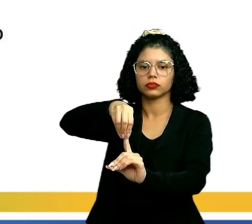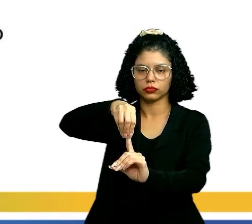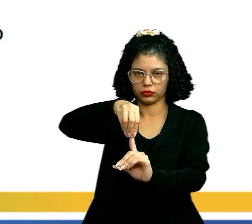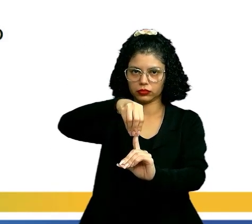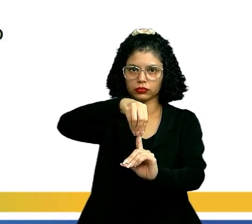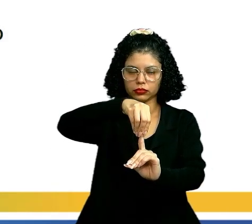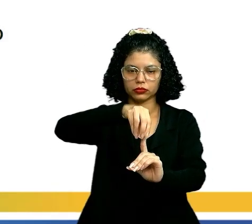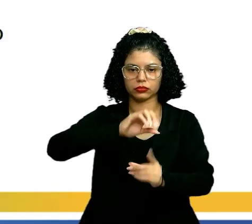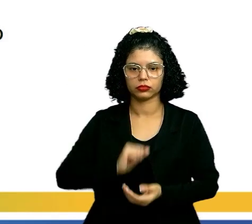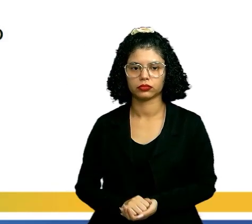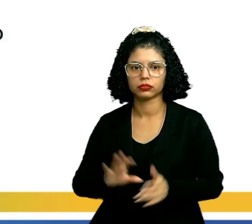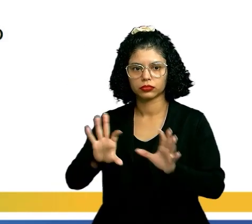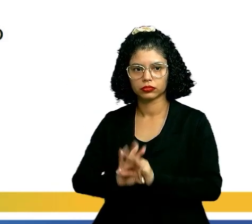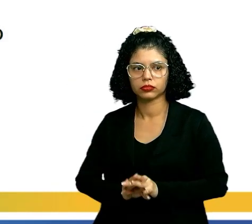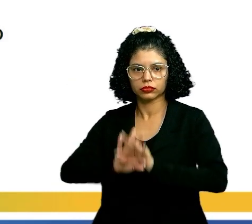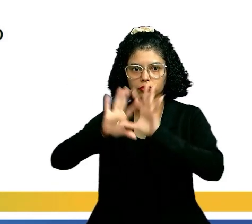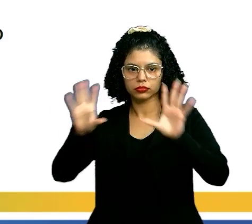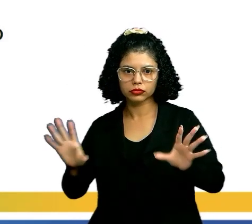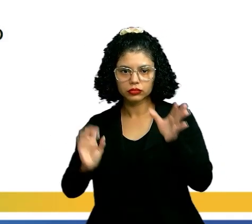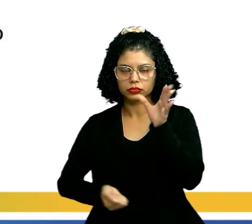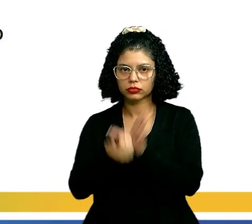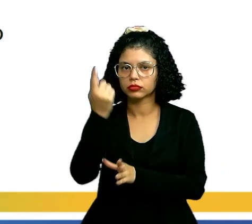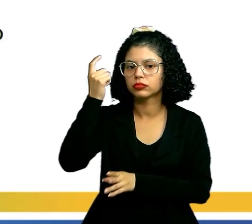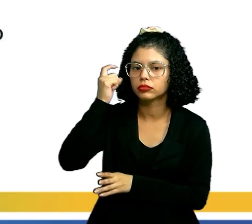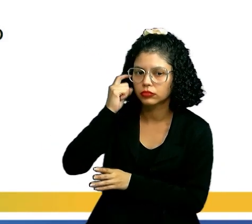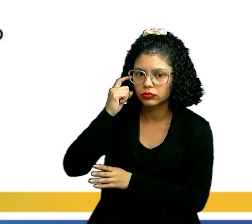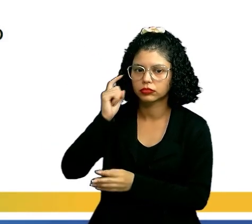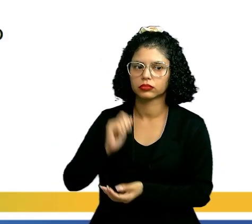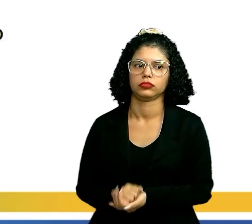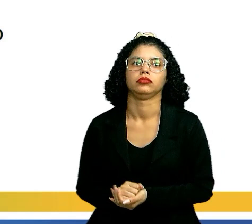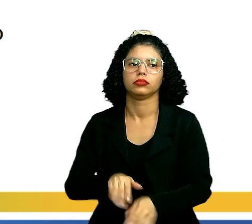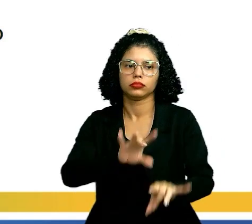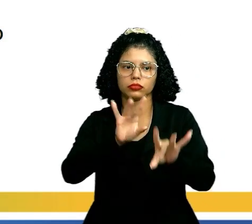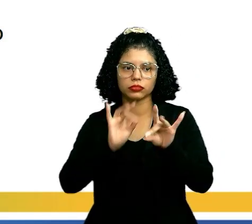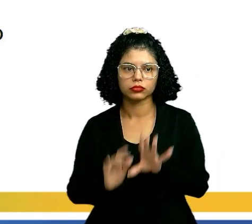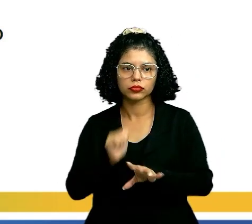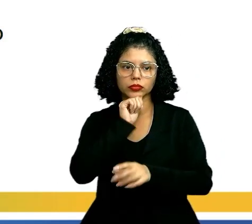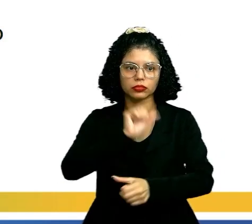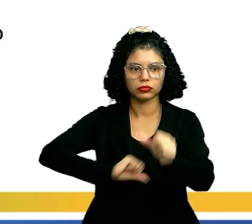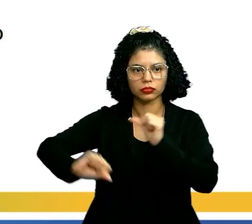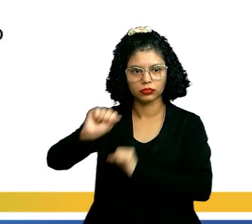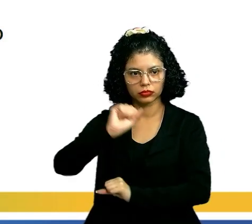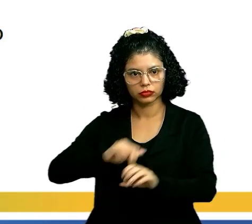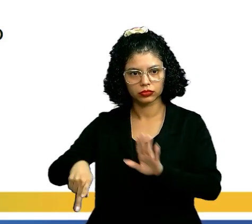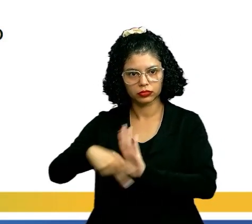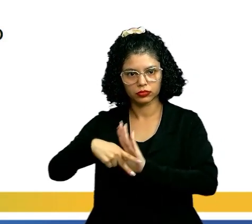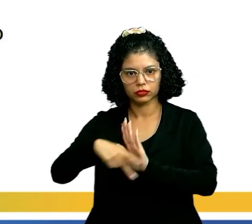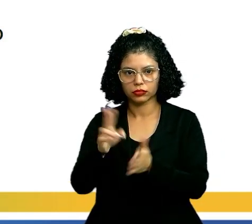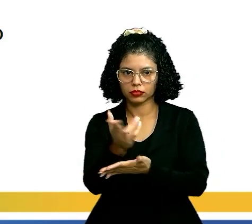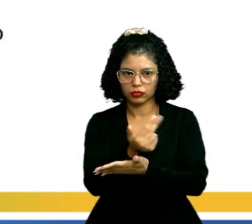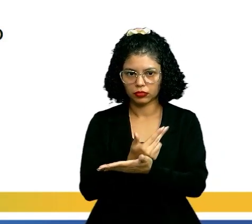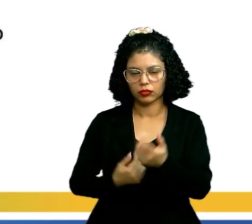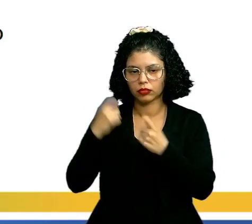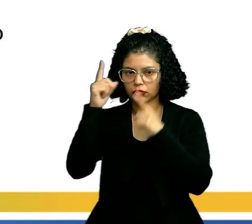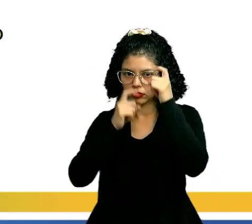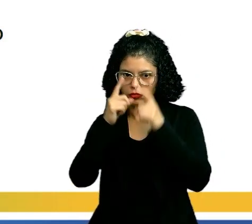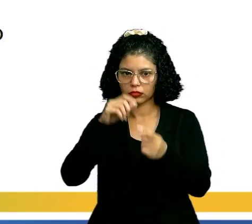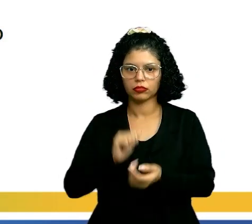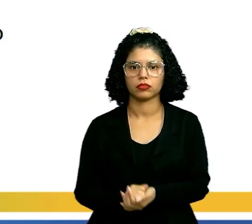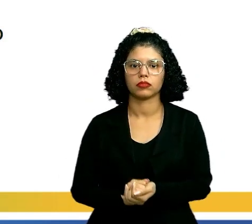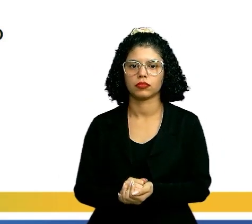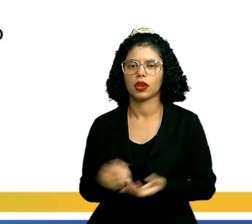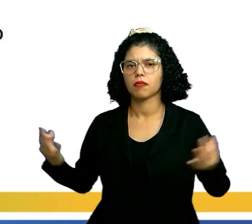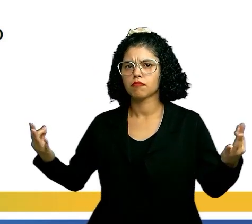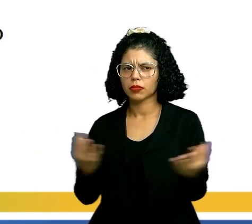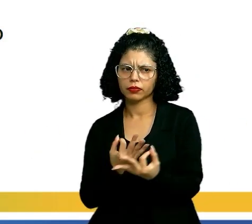O homem tem liberdade de criar e pensar. A estética grega transformou a arte em expressão da perfeição